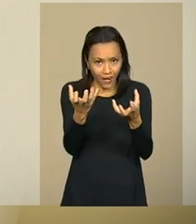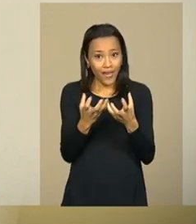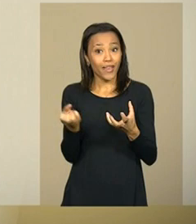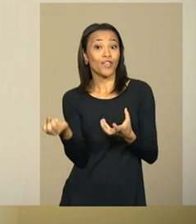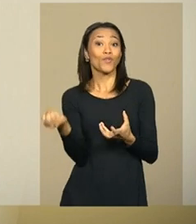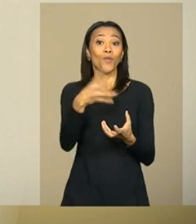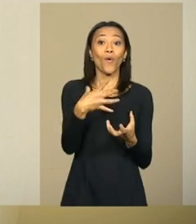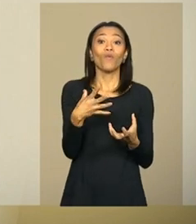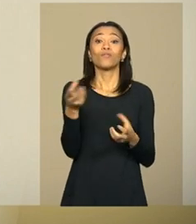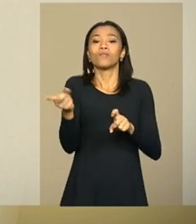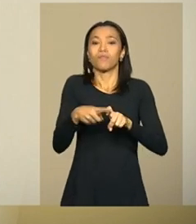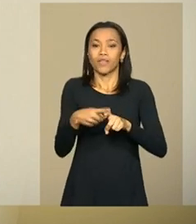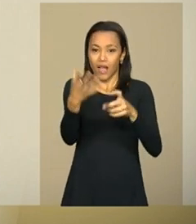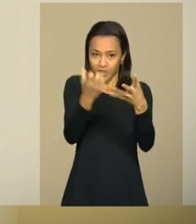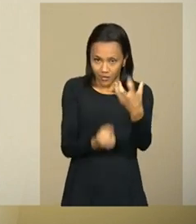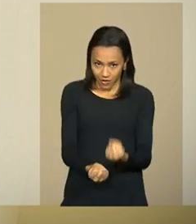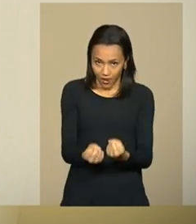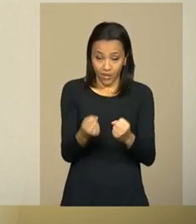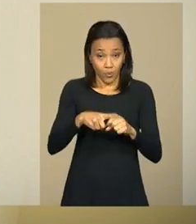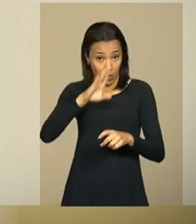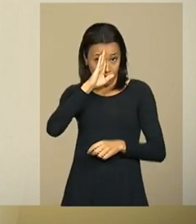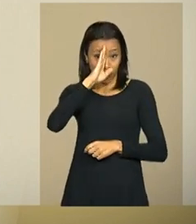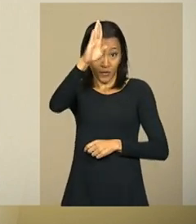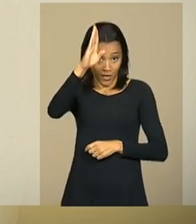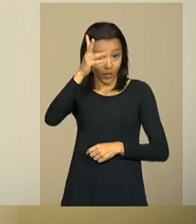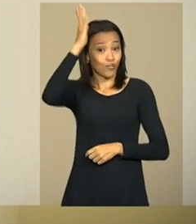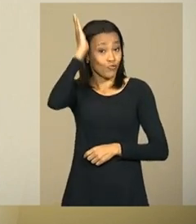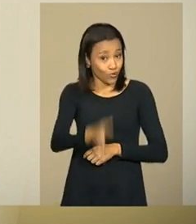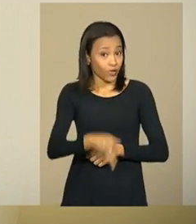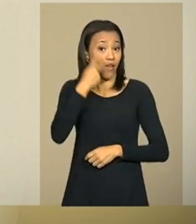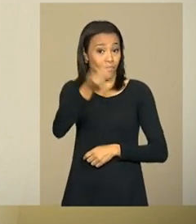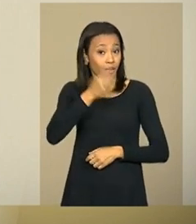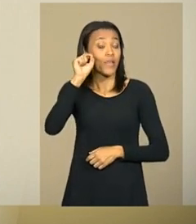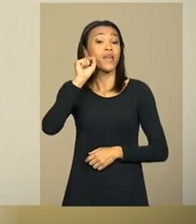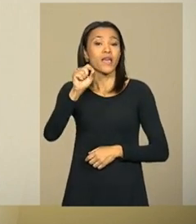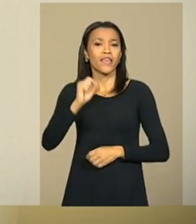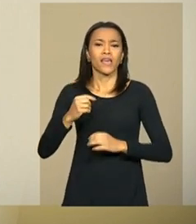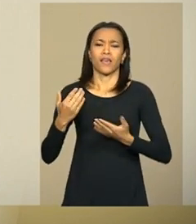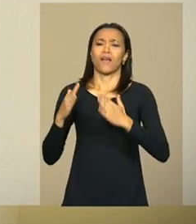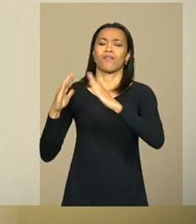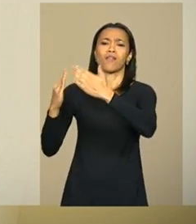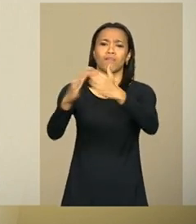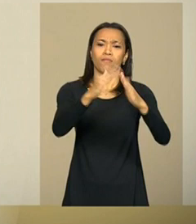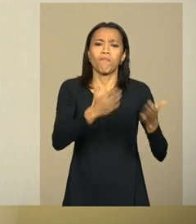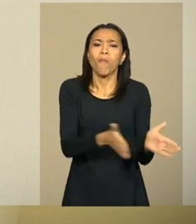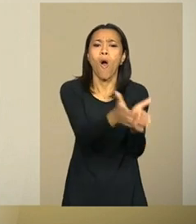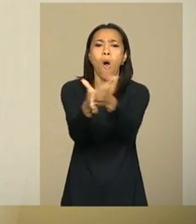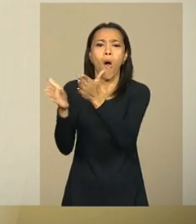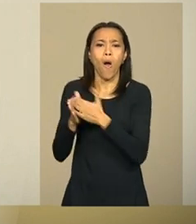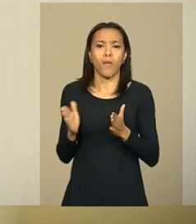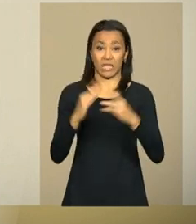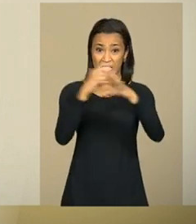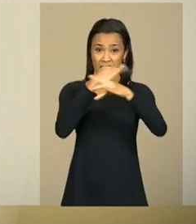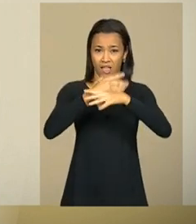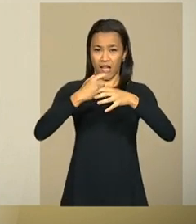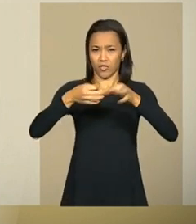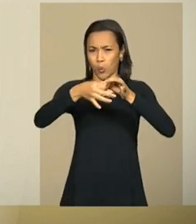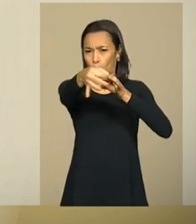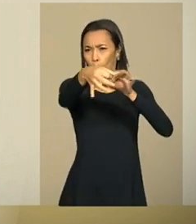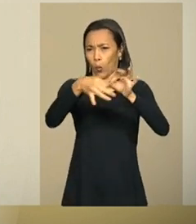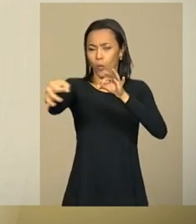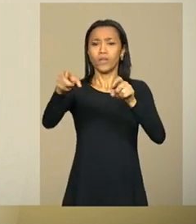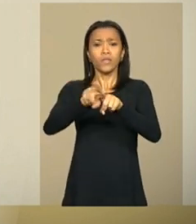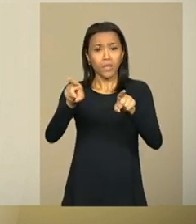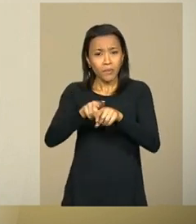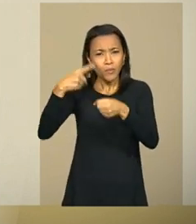novos médicos a prioridade como eu já disse são as periferias das grandes cidades e aqueles